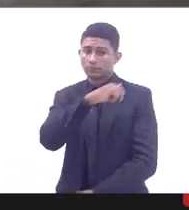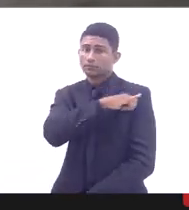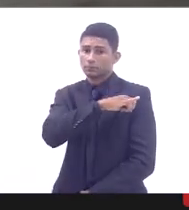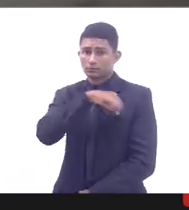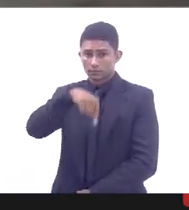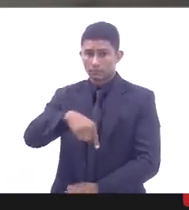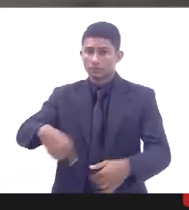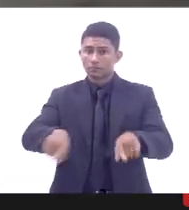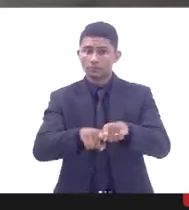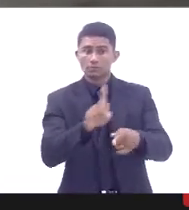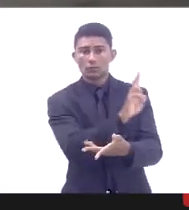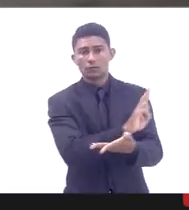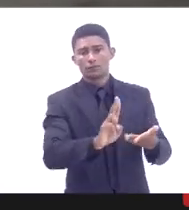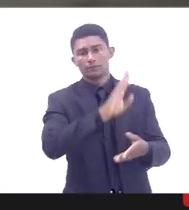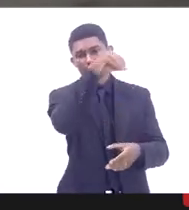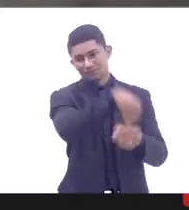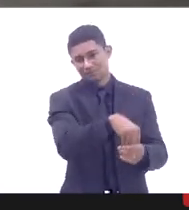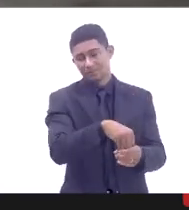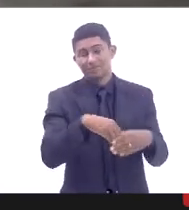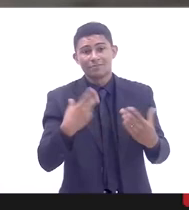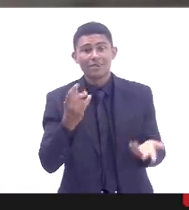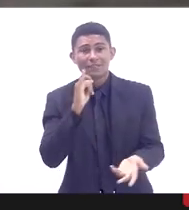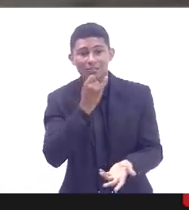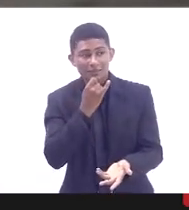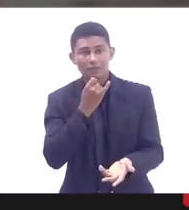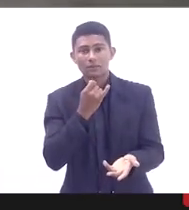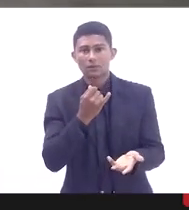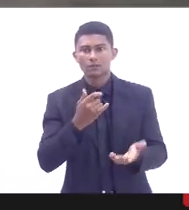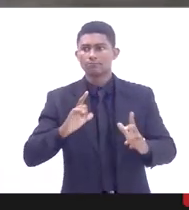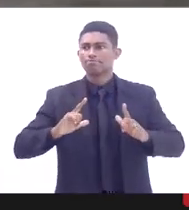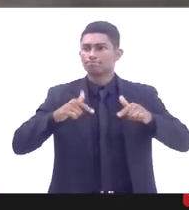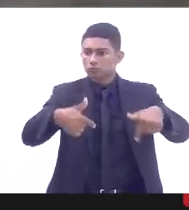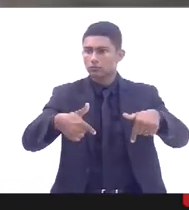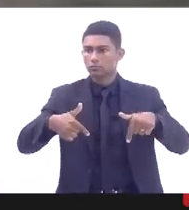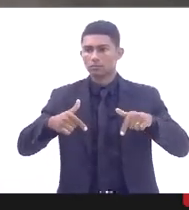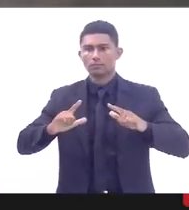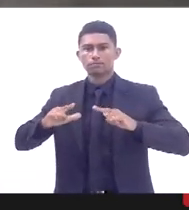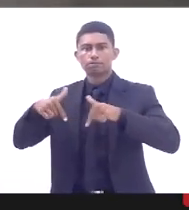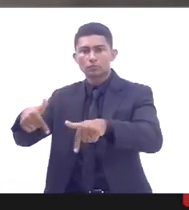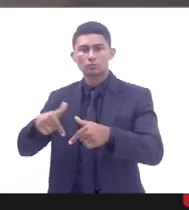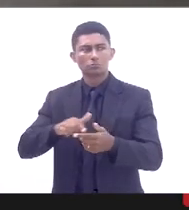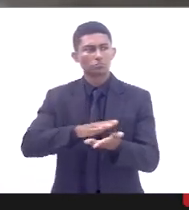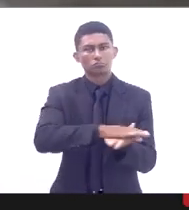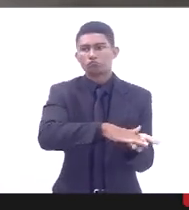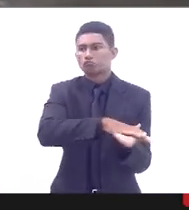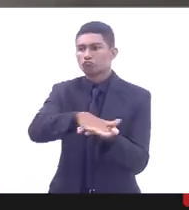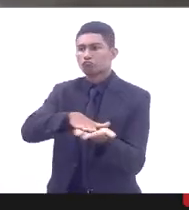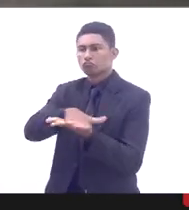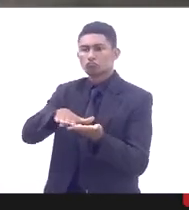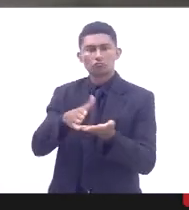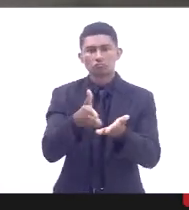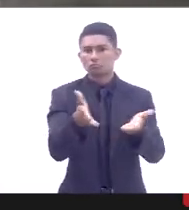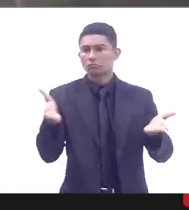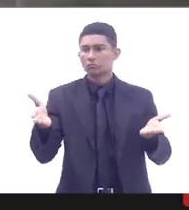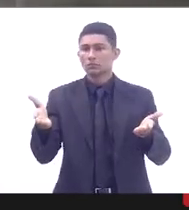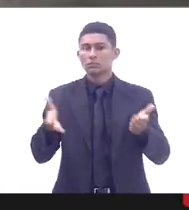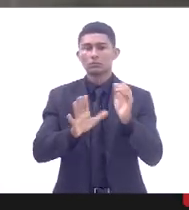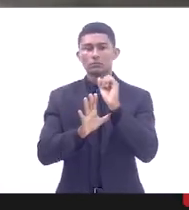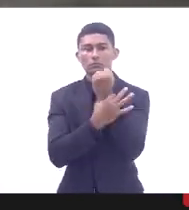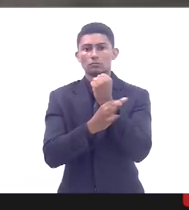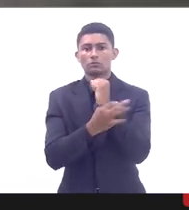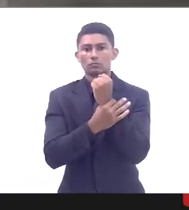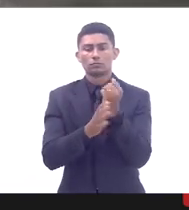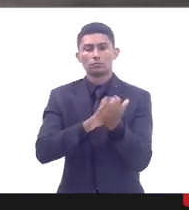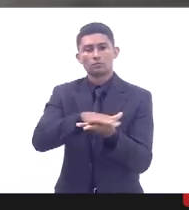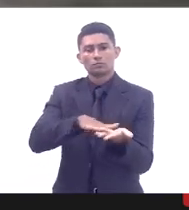e infelizmente a gente não tem uma medida é Clara adotada hoje na universidade de um protocolo de segurança